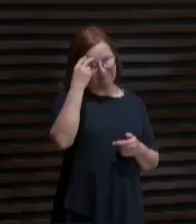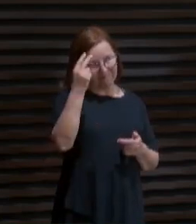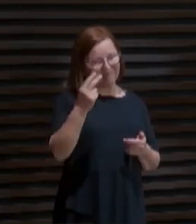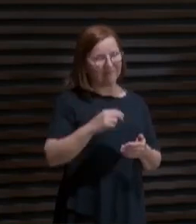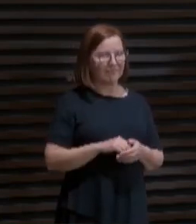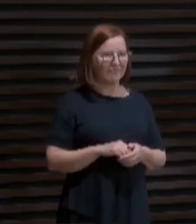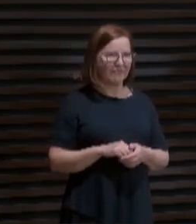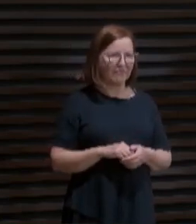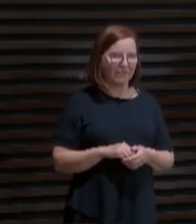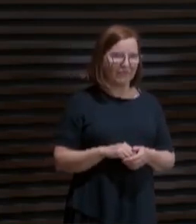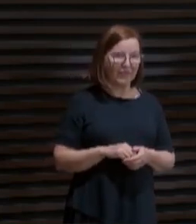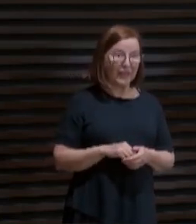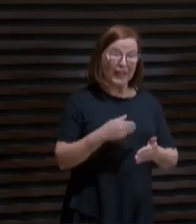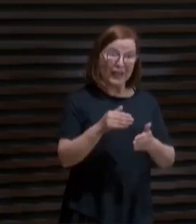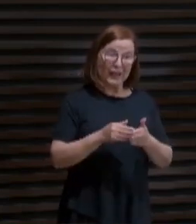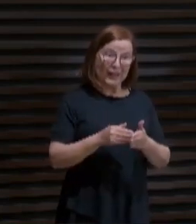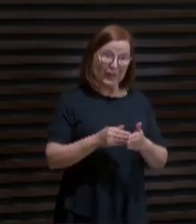E toda criança nasce